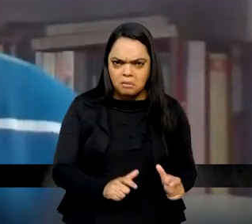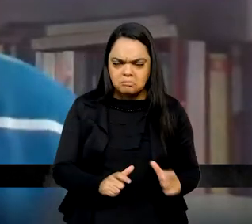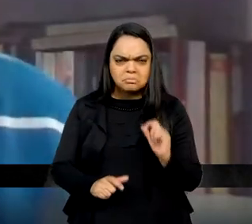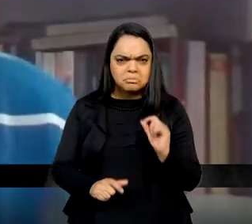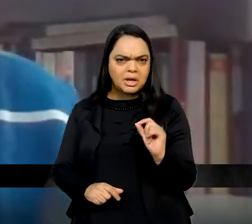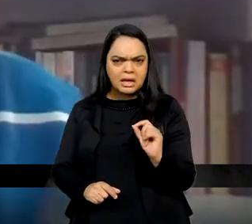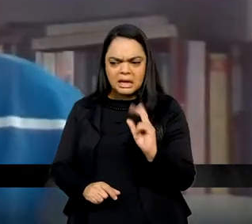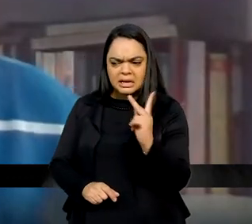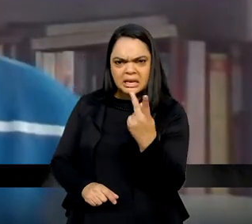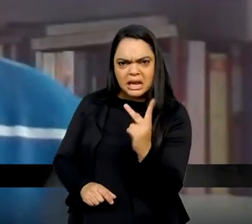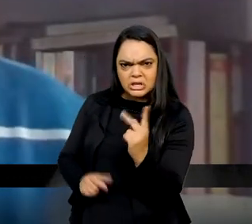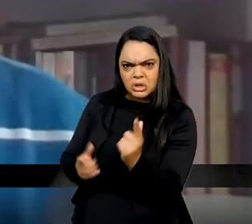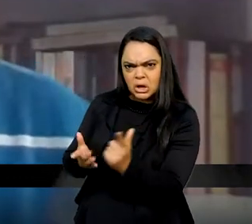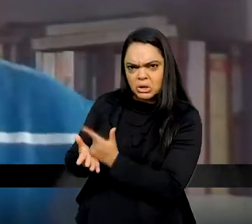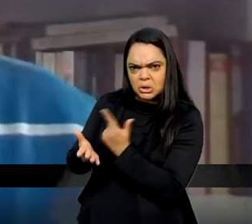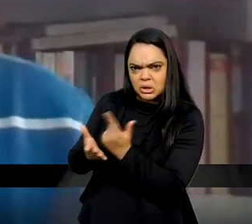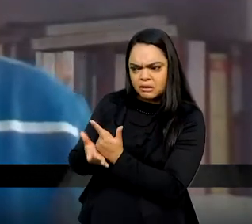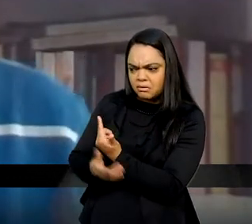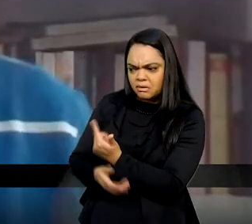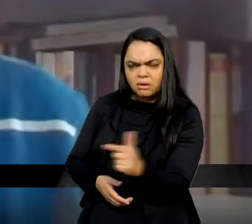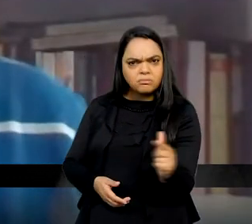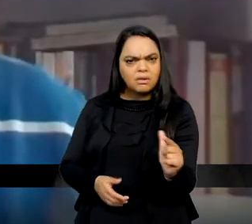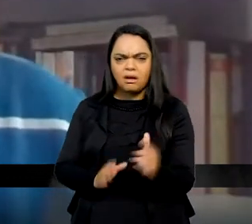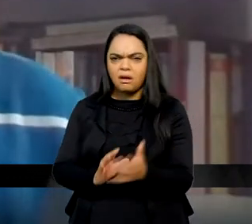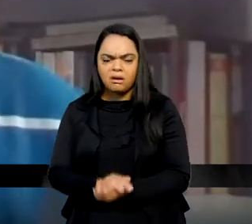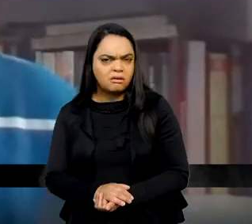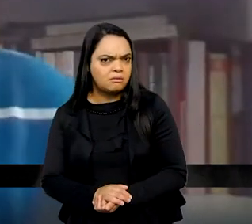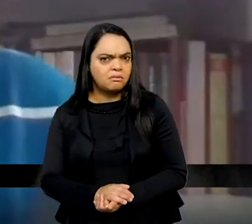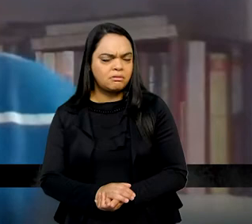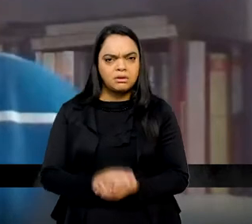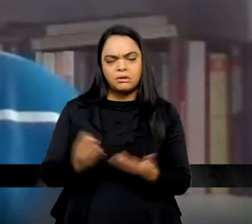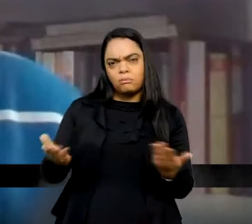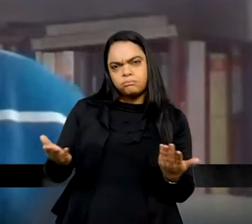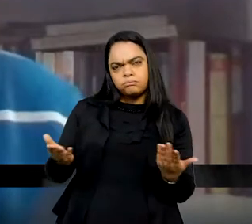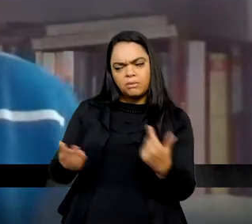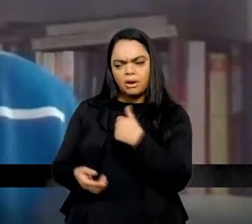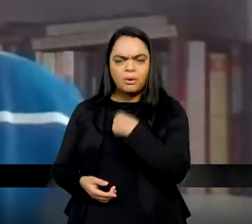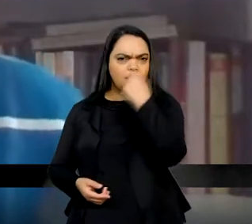né? Da independência, e isso fazia, então, com que